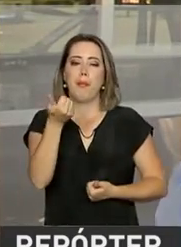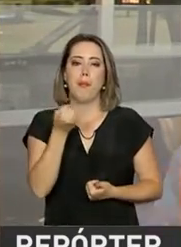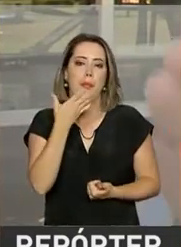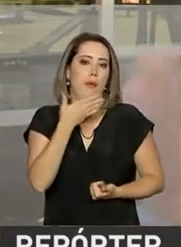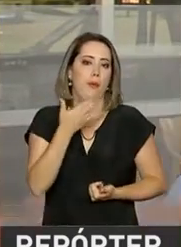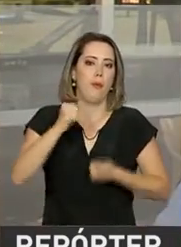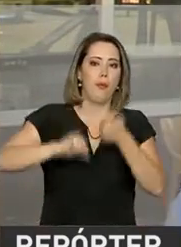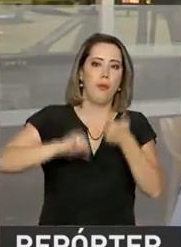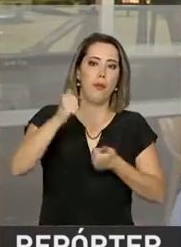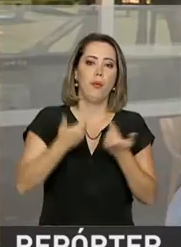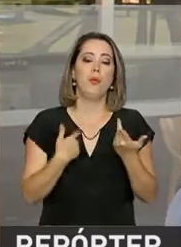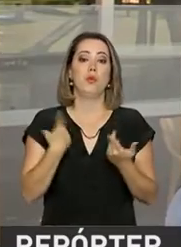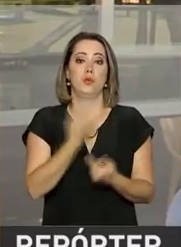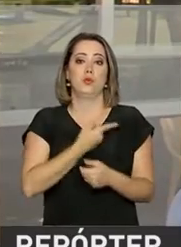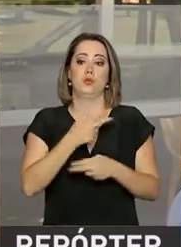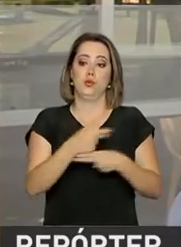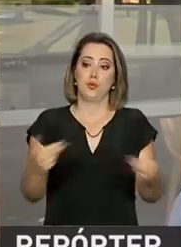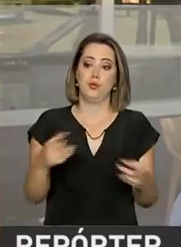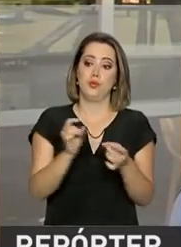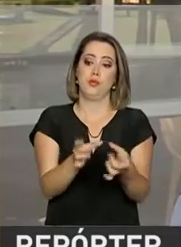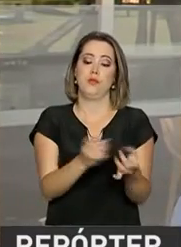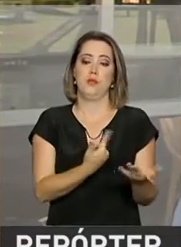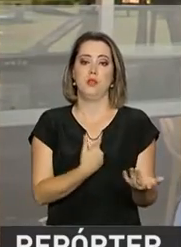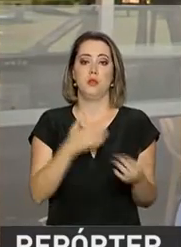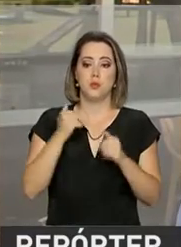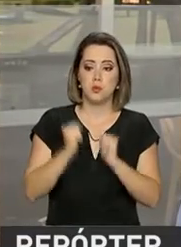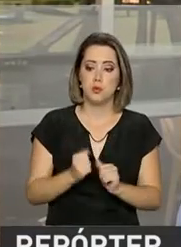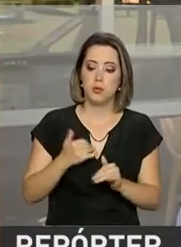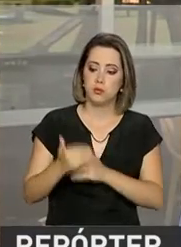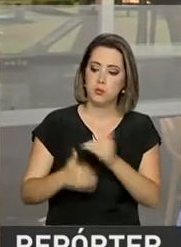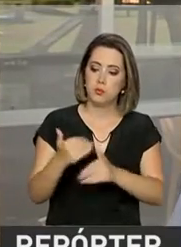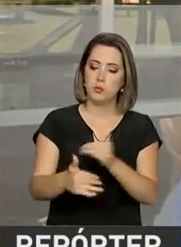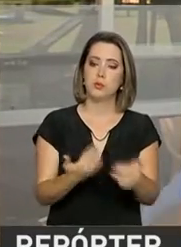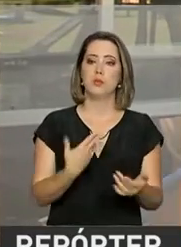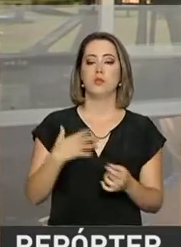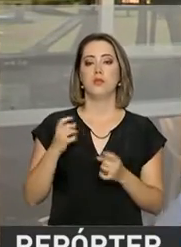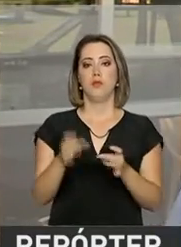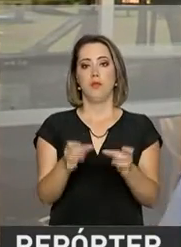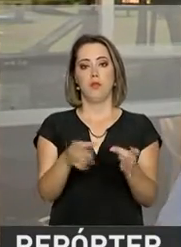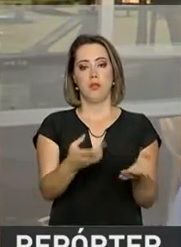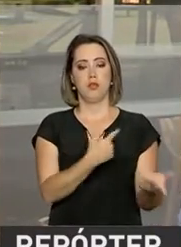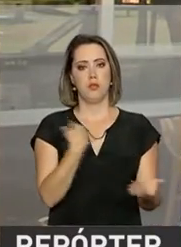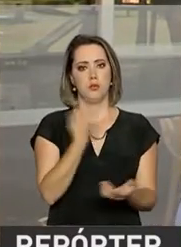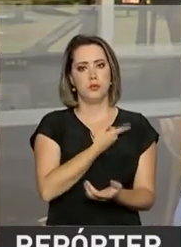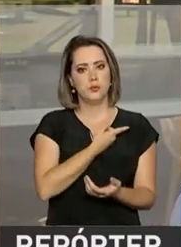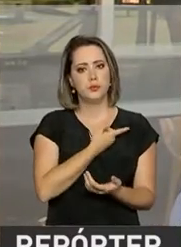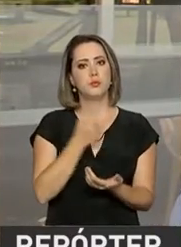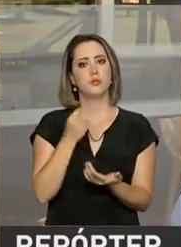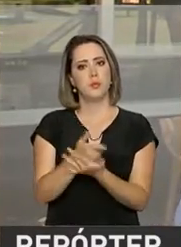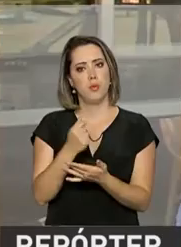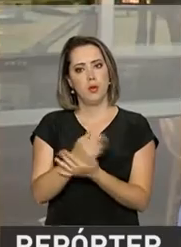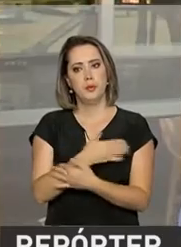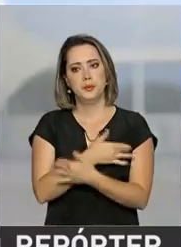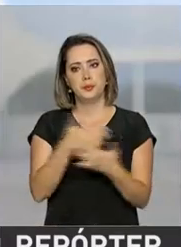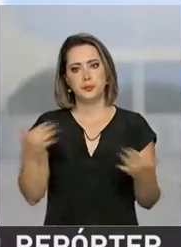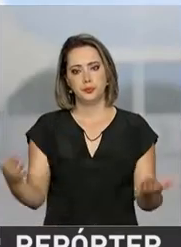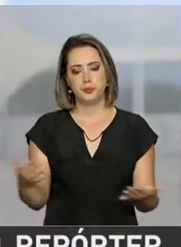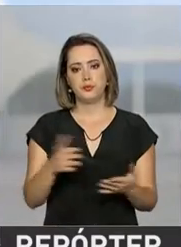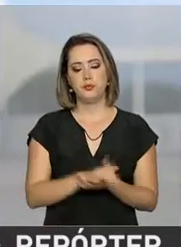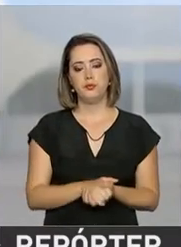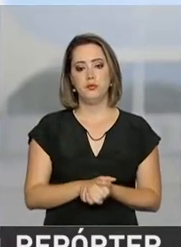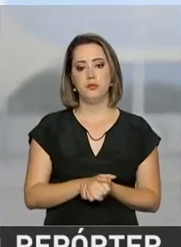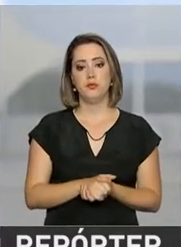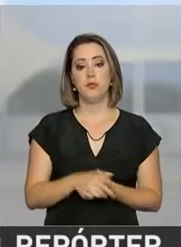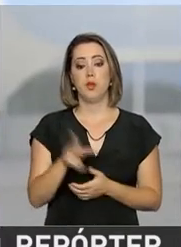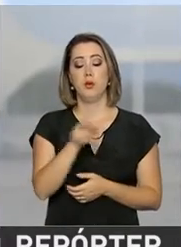dizer e que deu a garantia que nós podemos prosseguir com o nosso mercado internacional e tranquilizar os consumidores aqui locais também. O